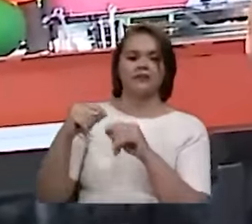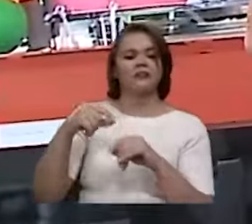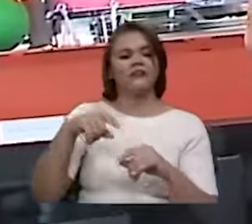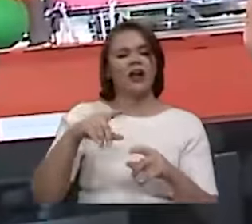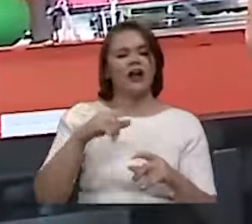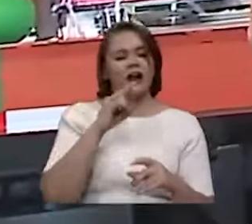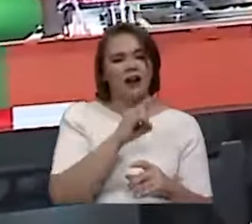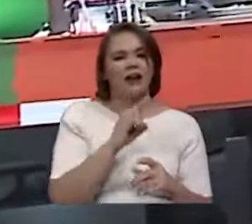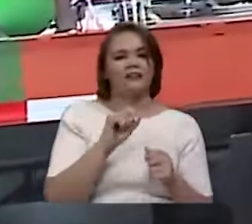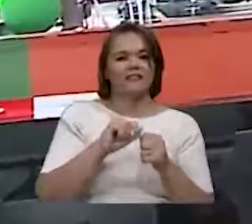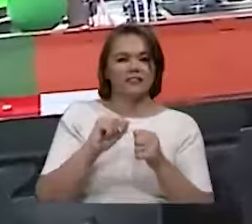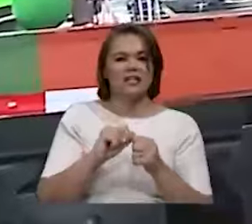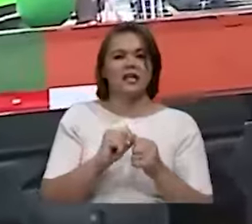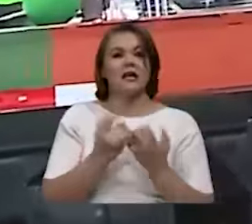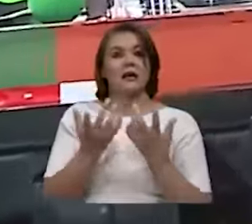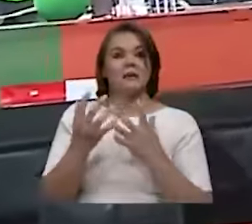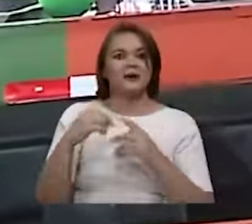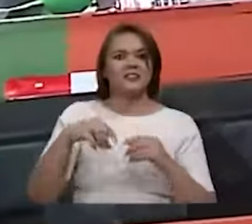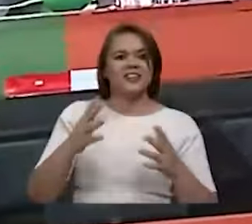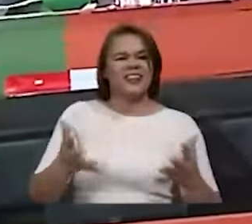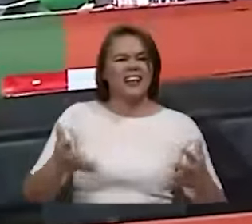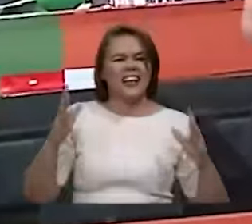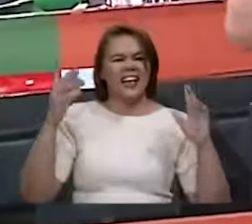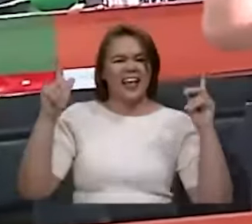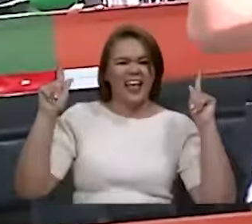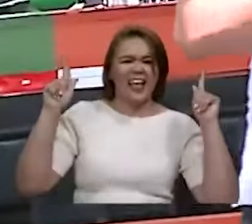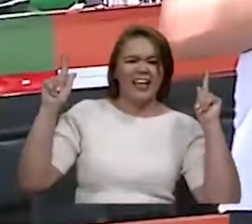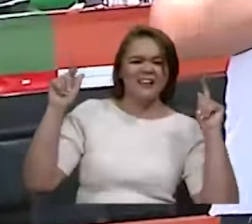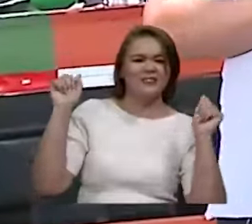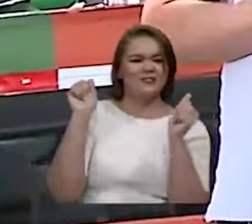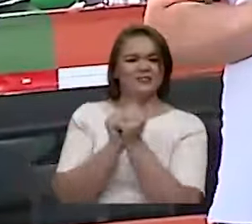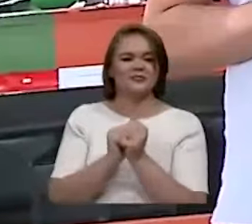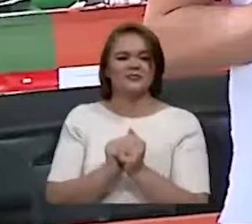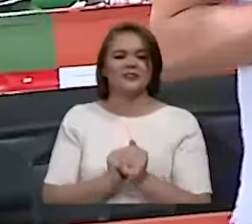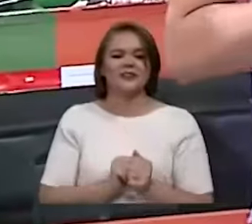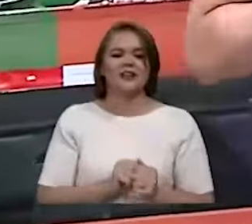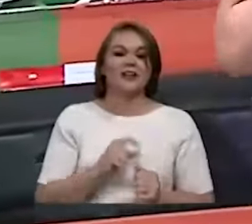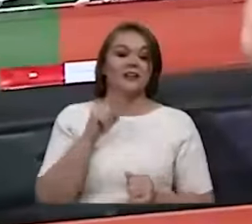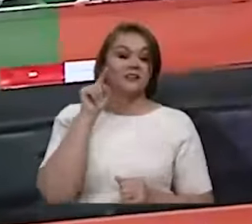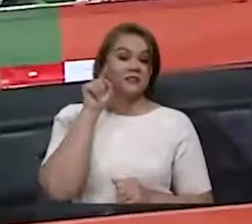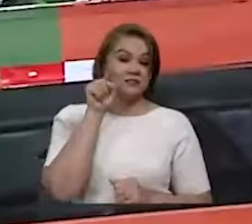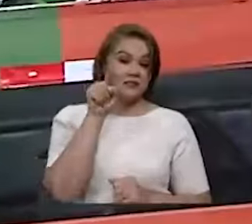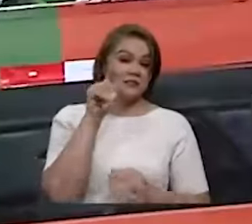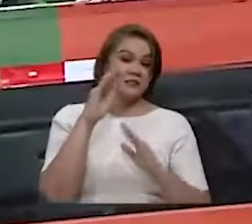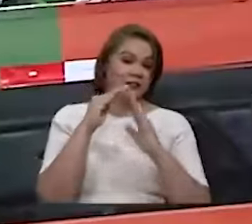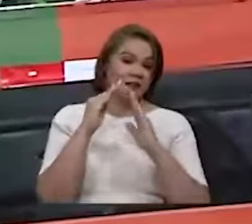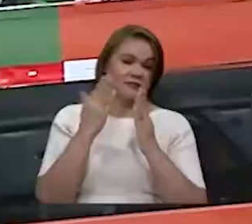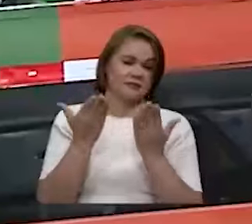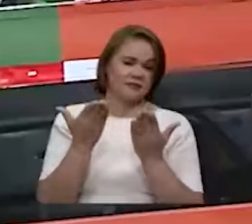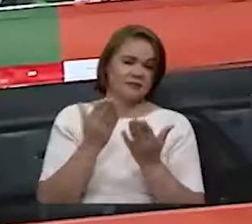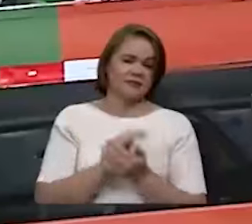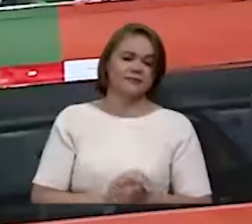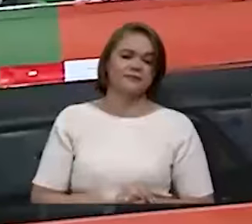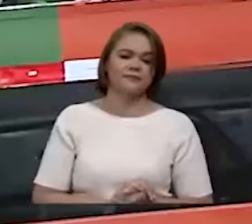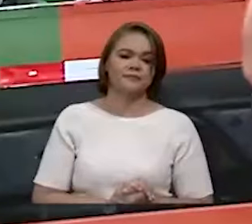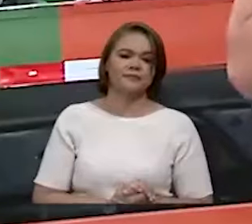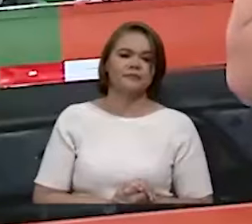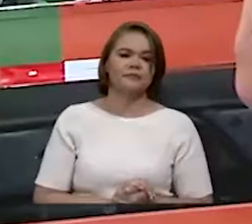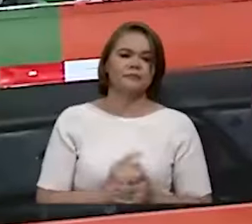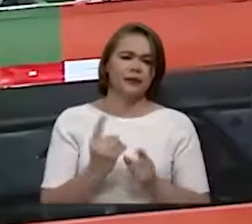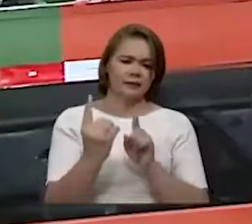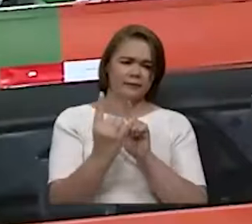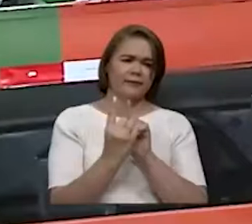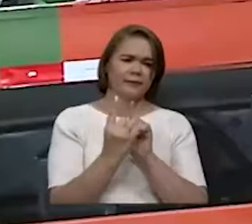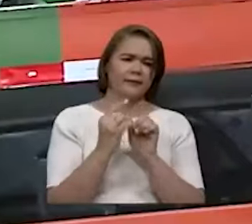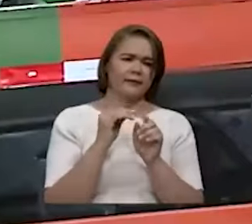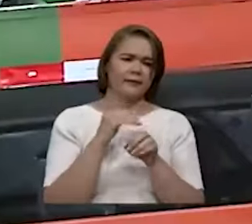pra gente poder comemorar junto com ele. E é claro que você está aí, do outro lado agora. Venha comigo, eu quero um tete-a-tete com você.